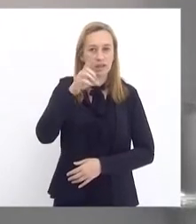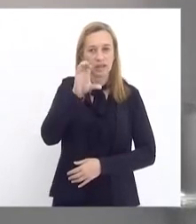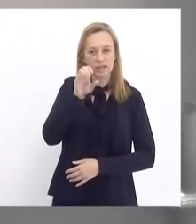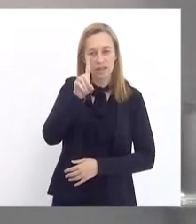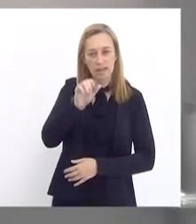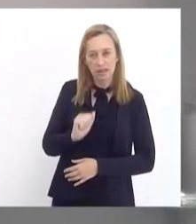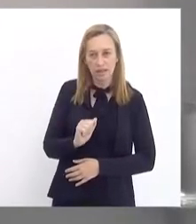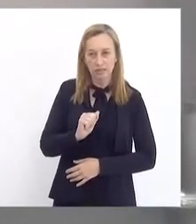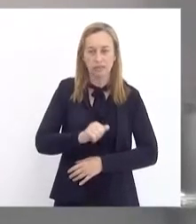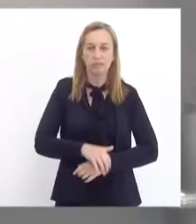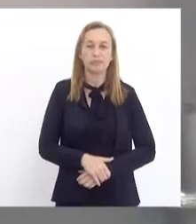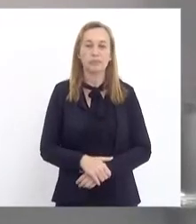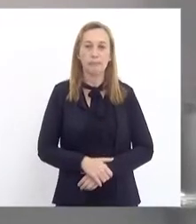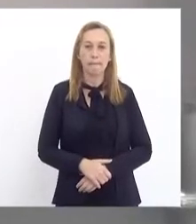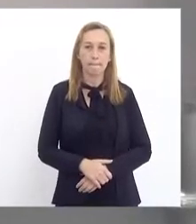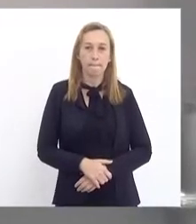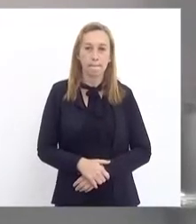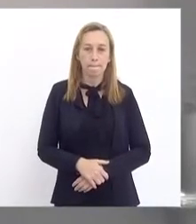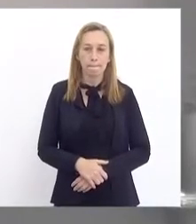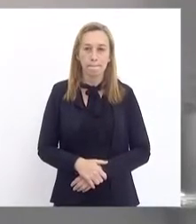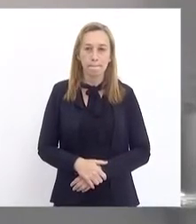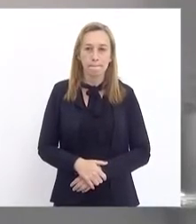Jordão.